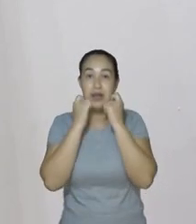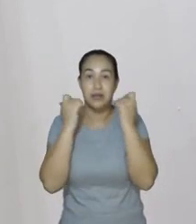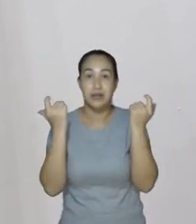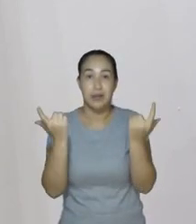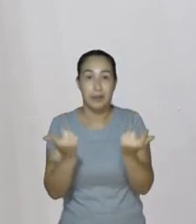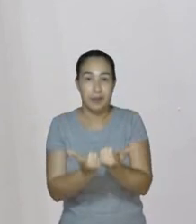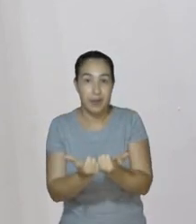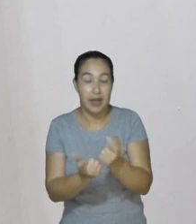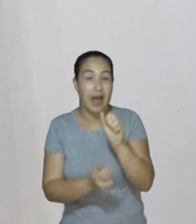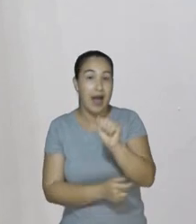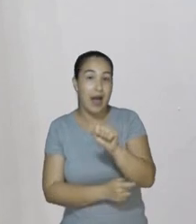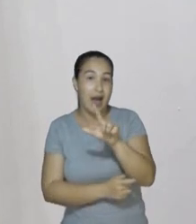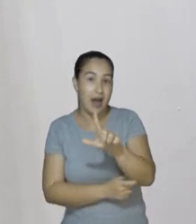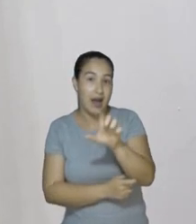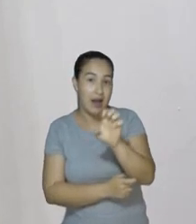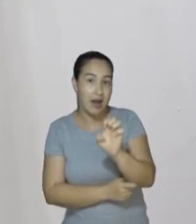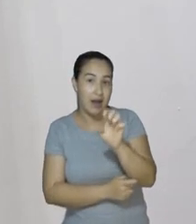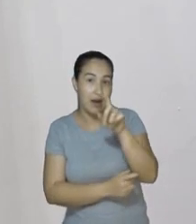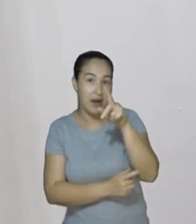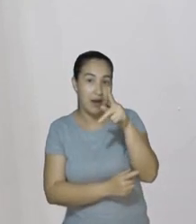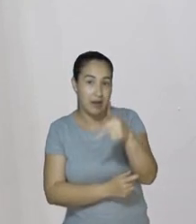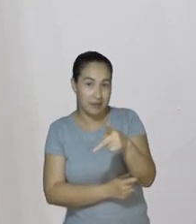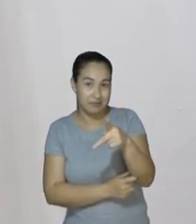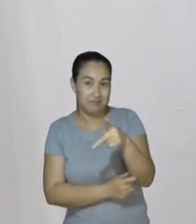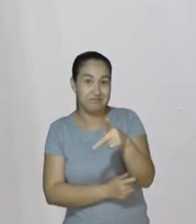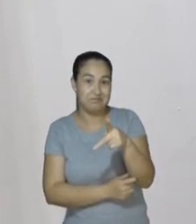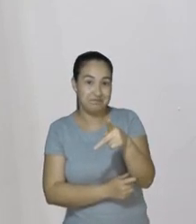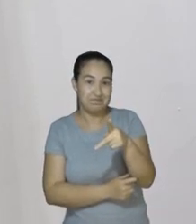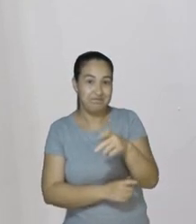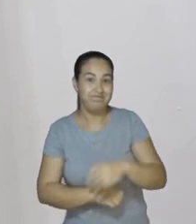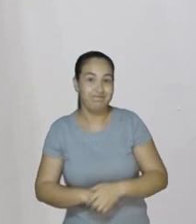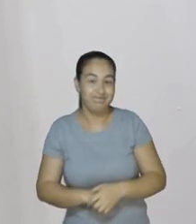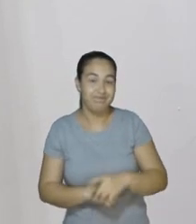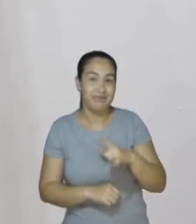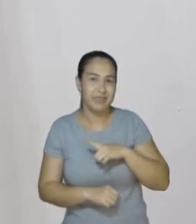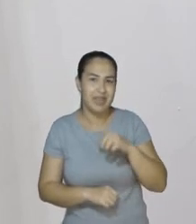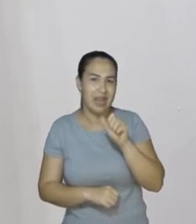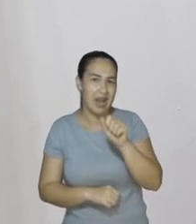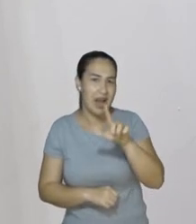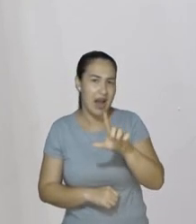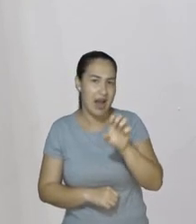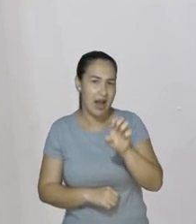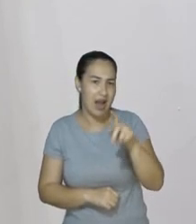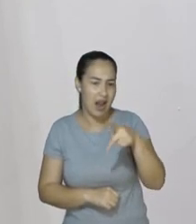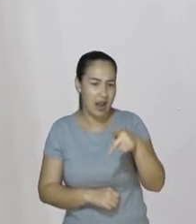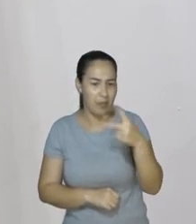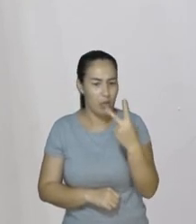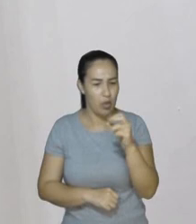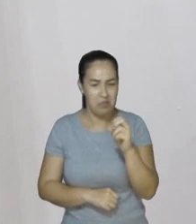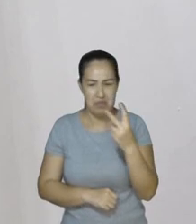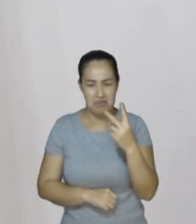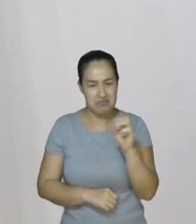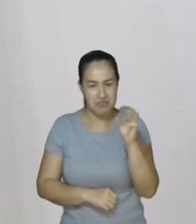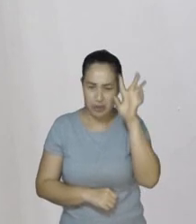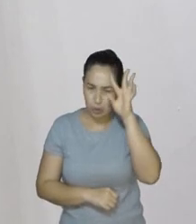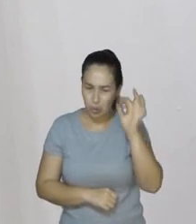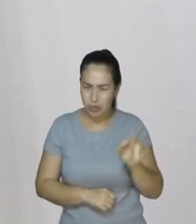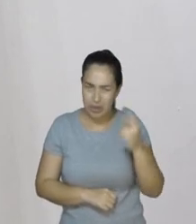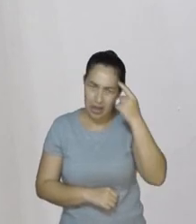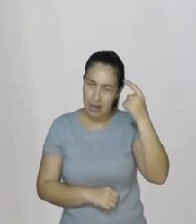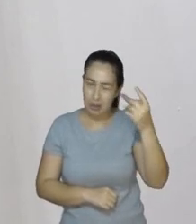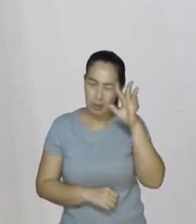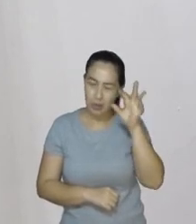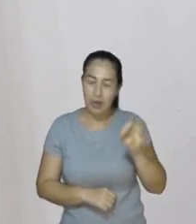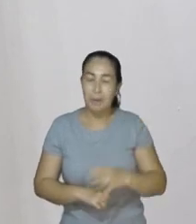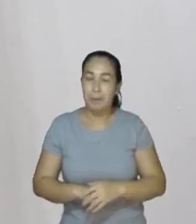ALEP. Então, ali, se vocês observarem, tem a ALEP 2020 ou 21, não lembro ali, 21, né?